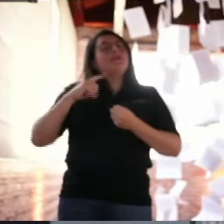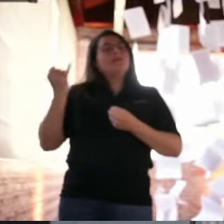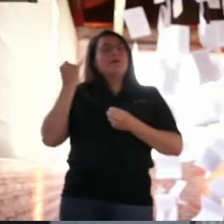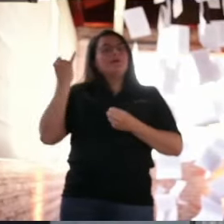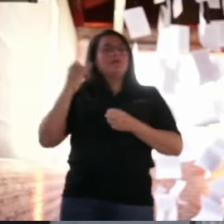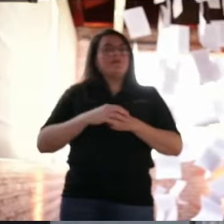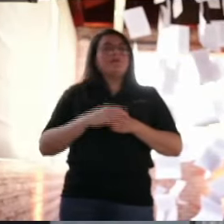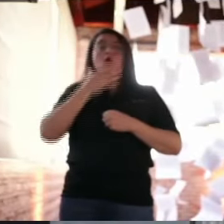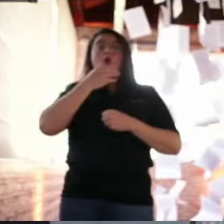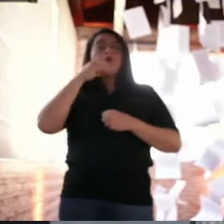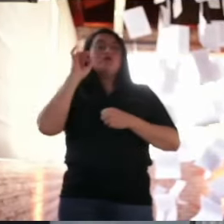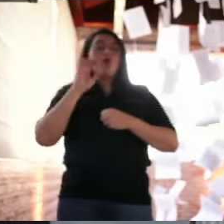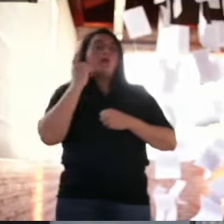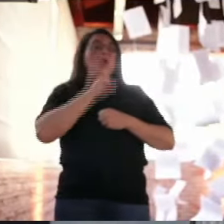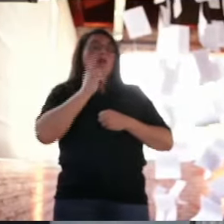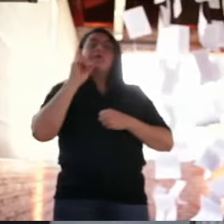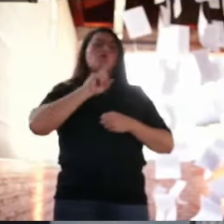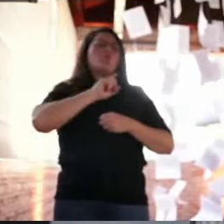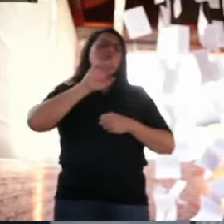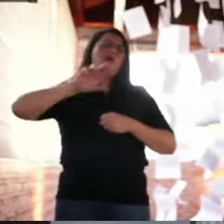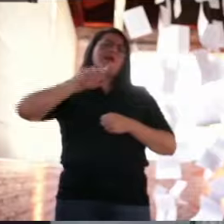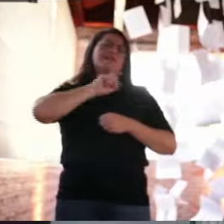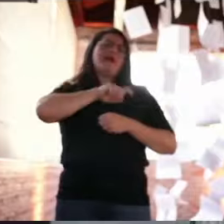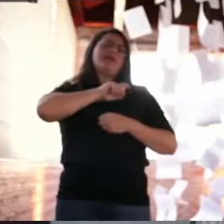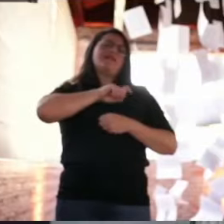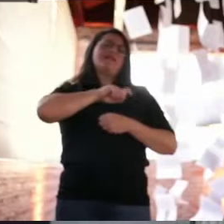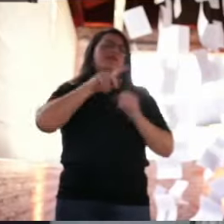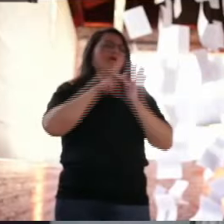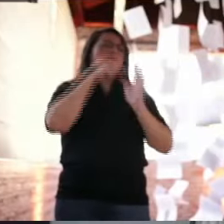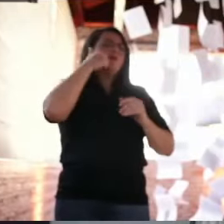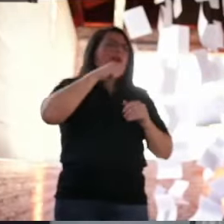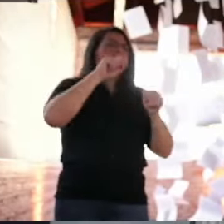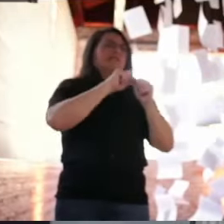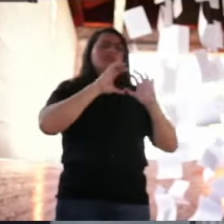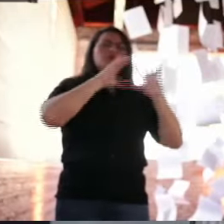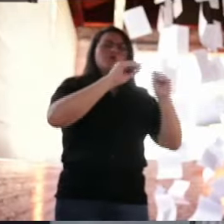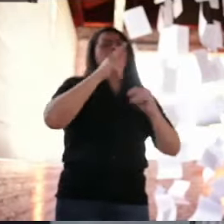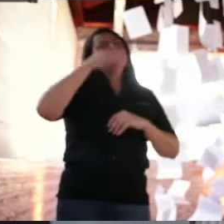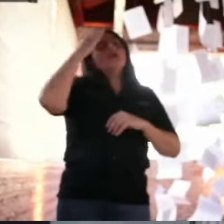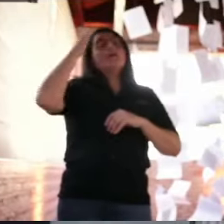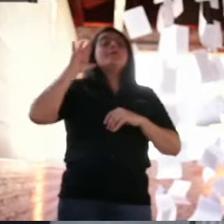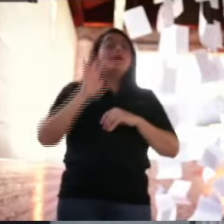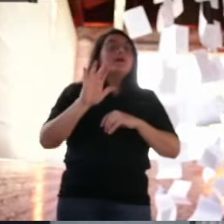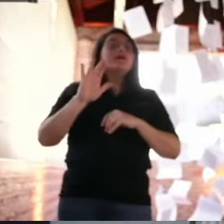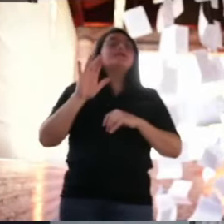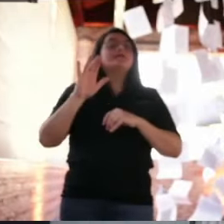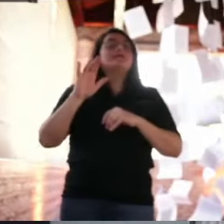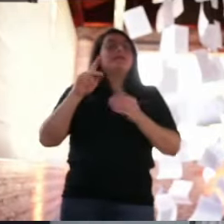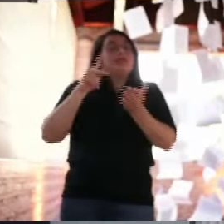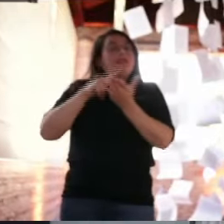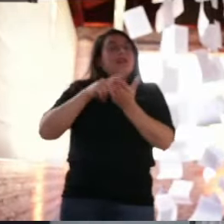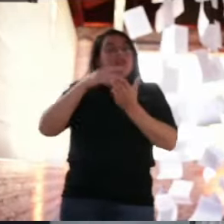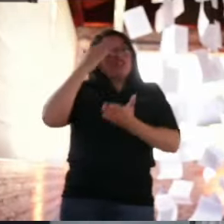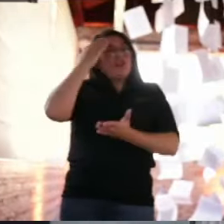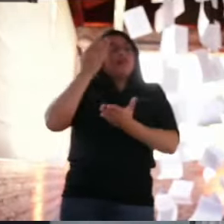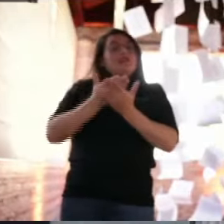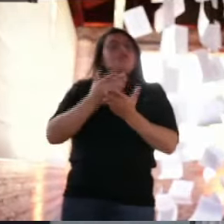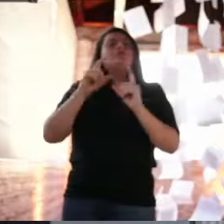homem delega não só de sacanagem também para mulher fazer tudo a gente sabe mas também porque realmente acredita